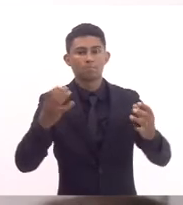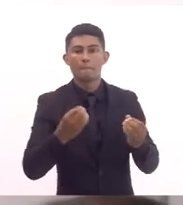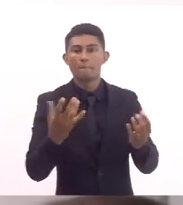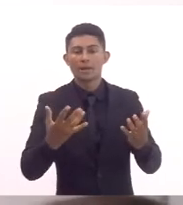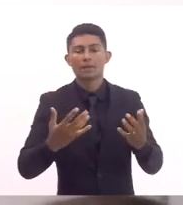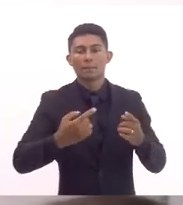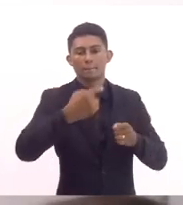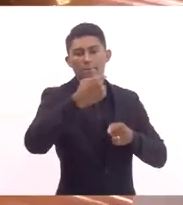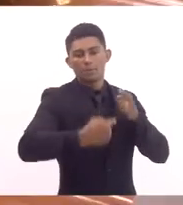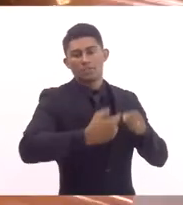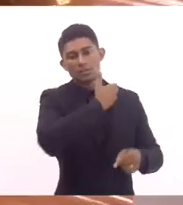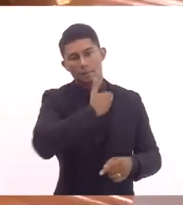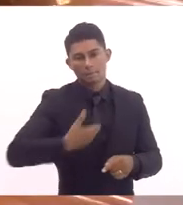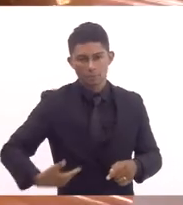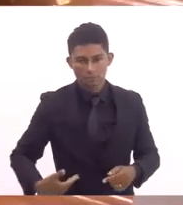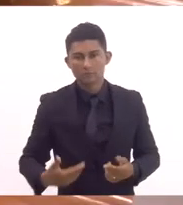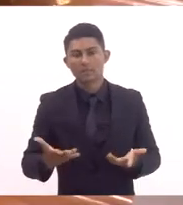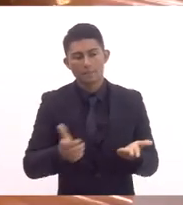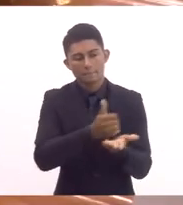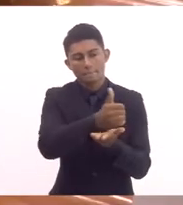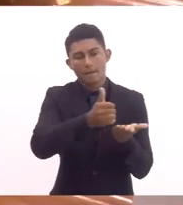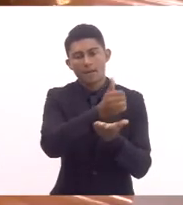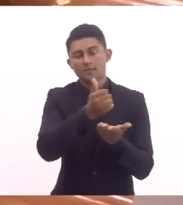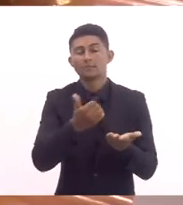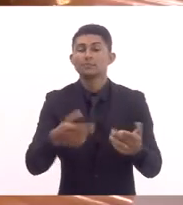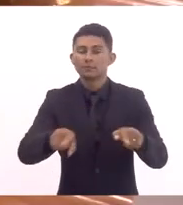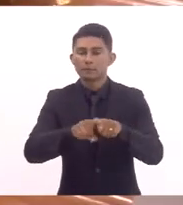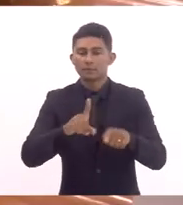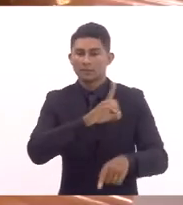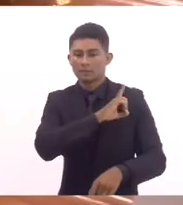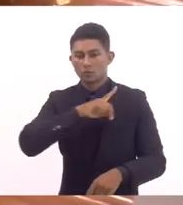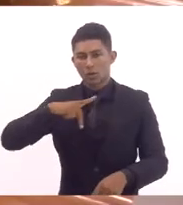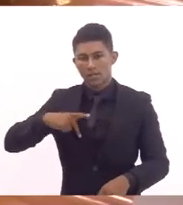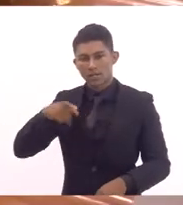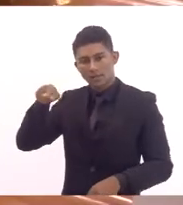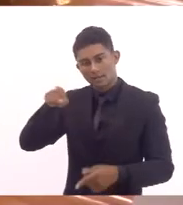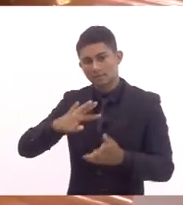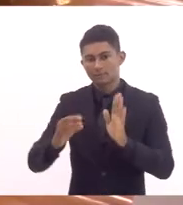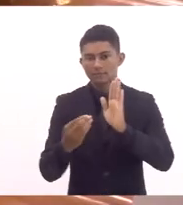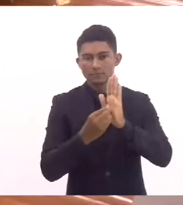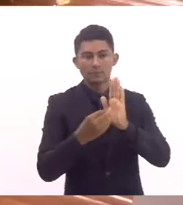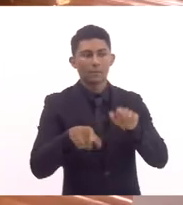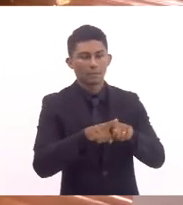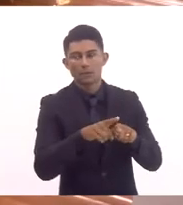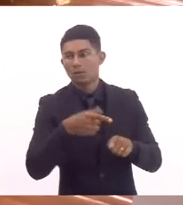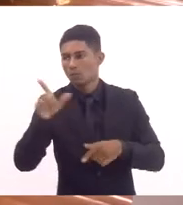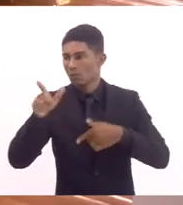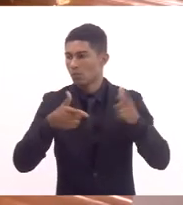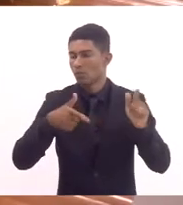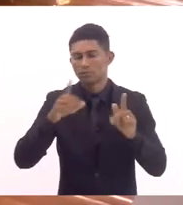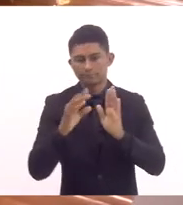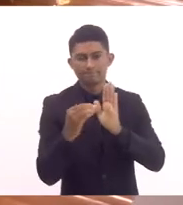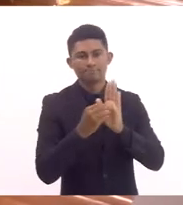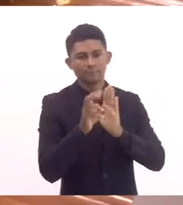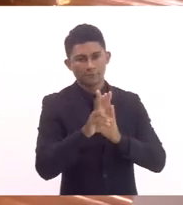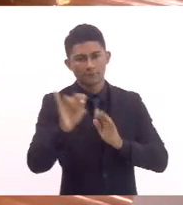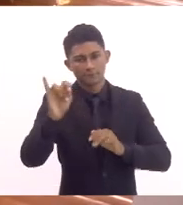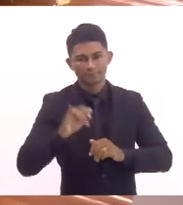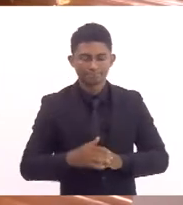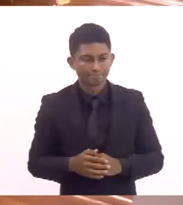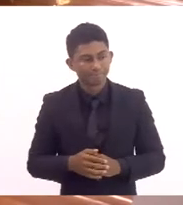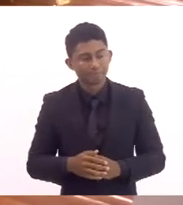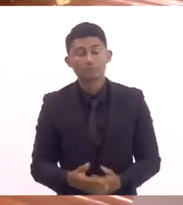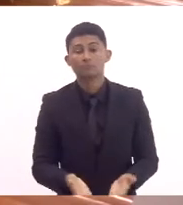políticas públicas e vai incluir a questão da Defensoria e outras questões mais bem e a Morgana